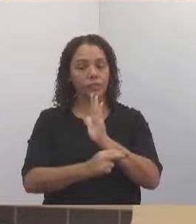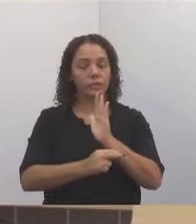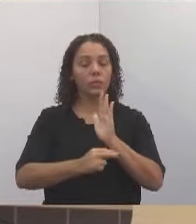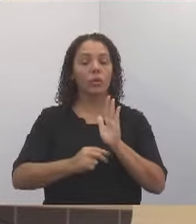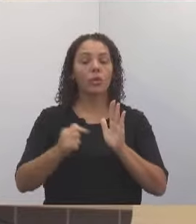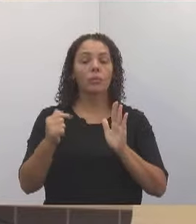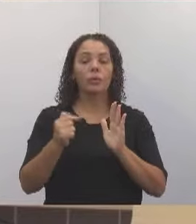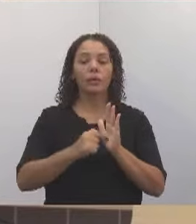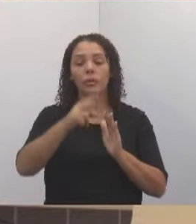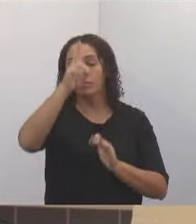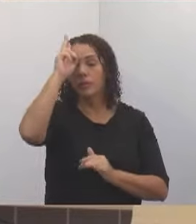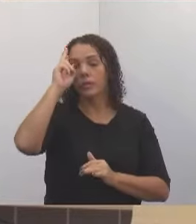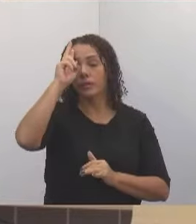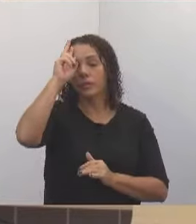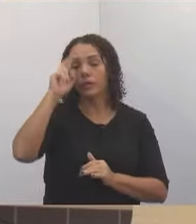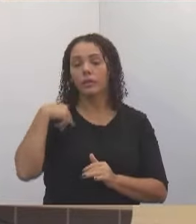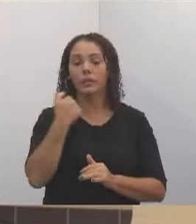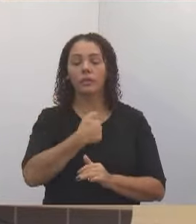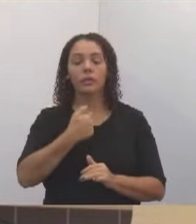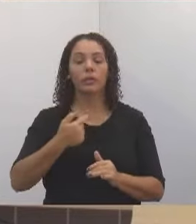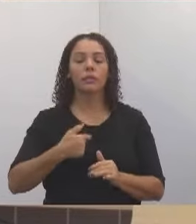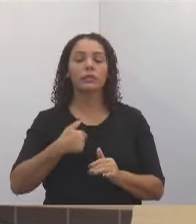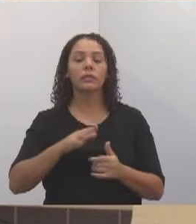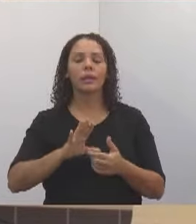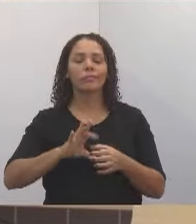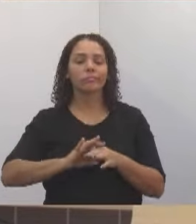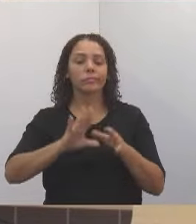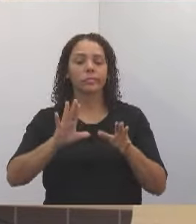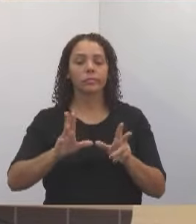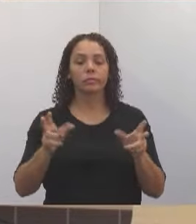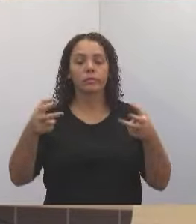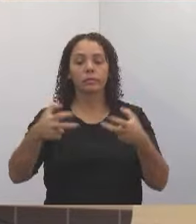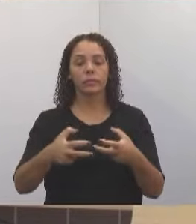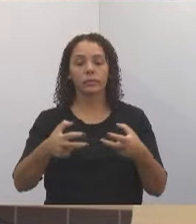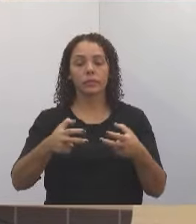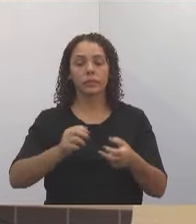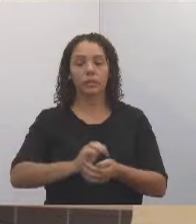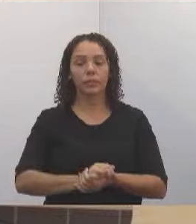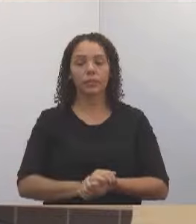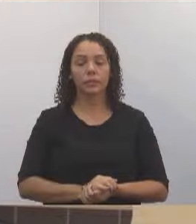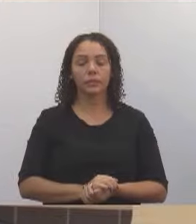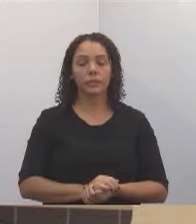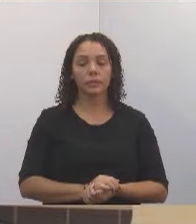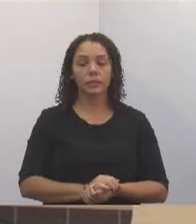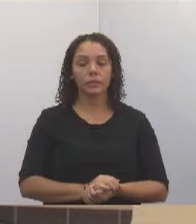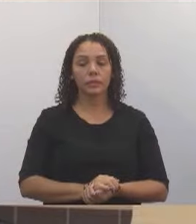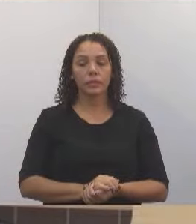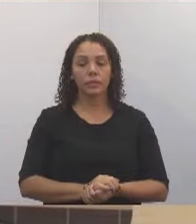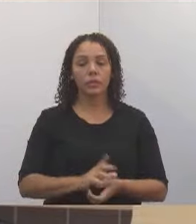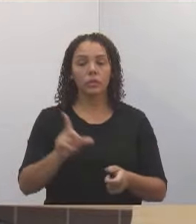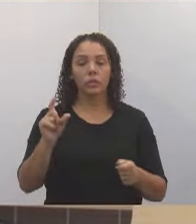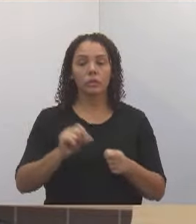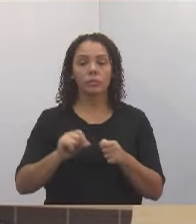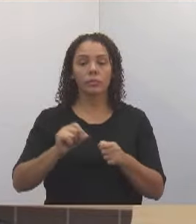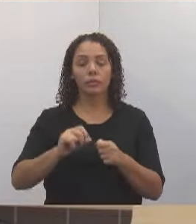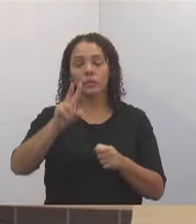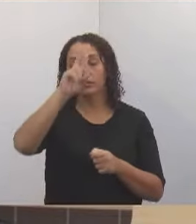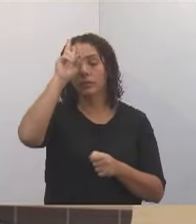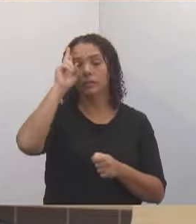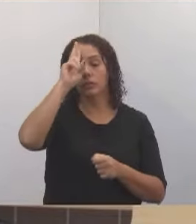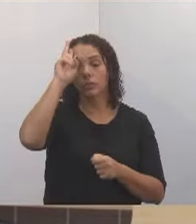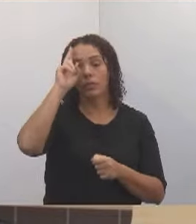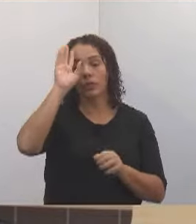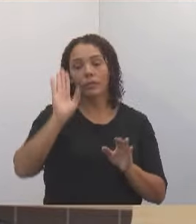um legado que nós deixamos aqui para a Câmara Municipal, não é? Estamos fazendo história